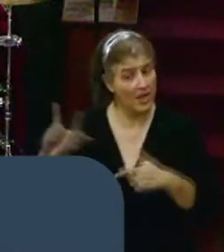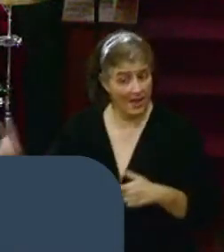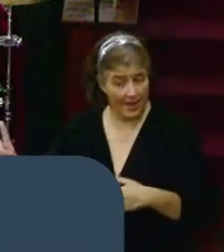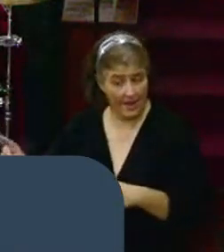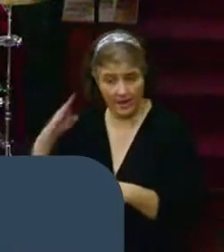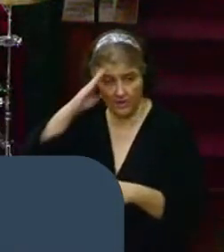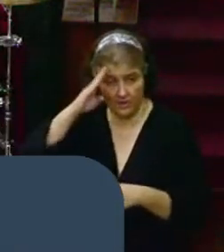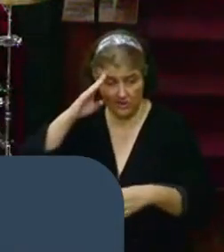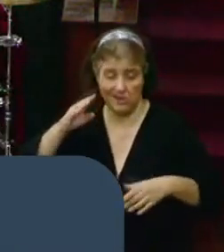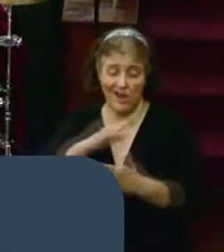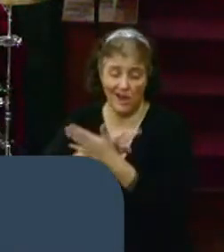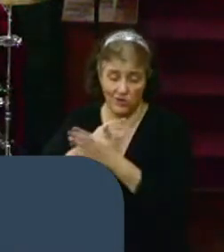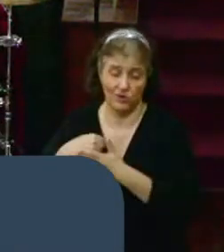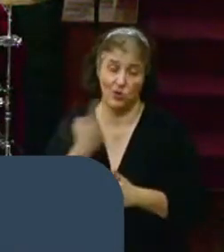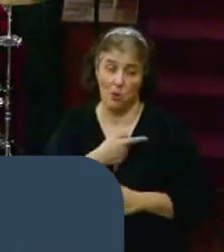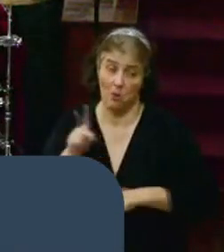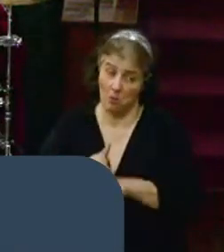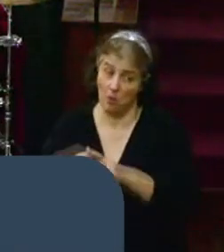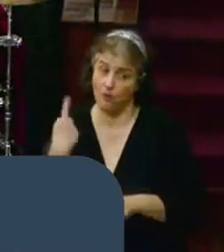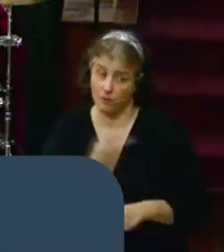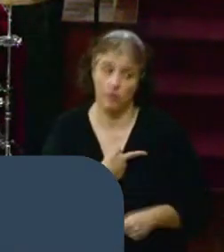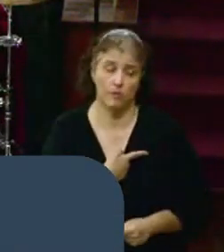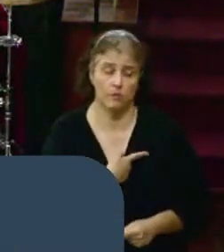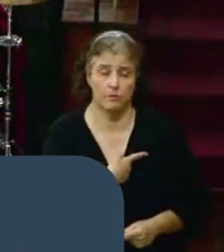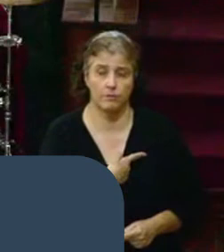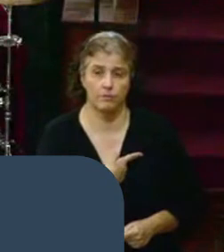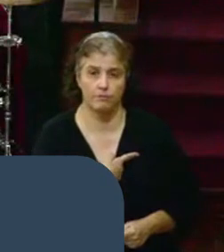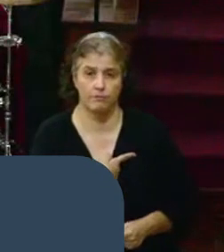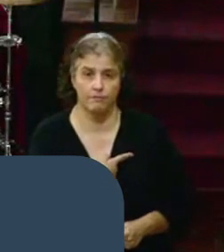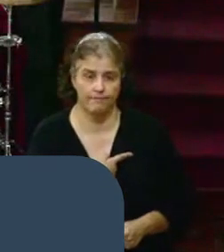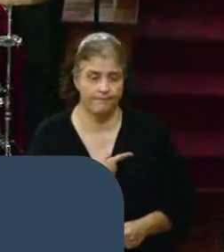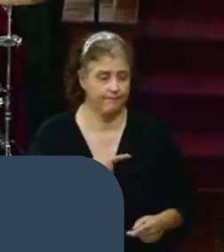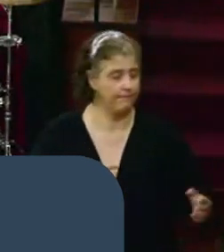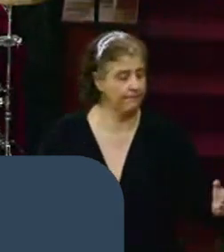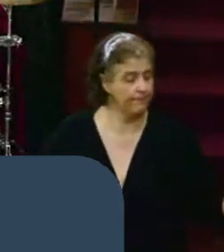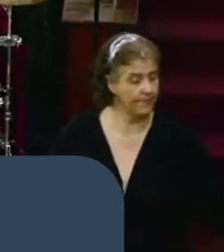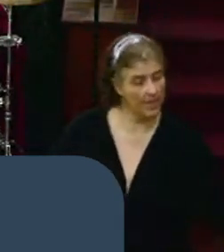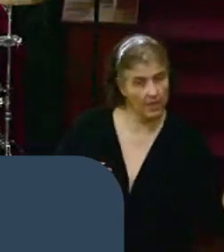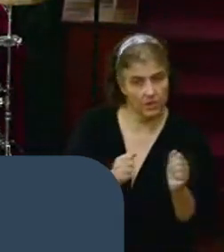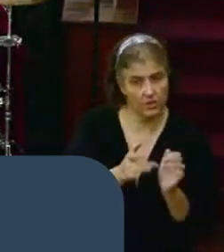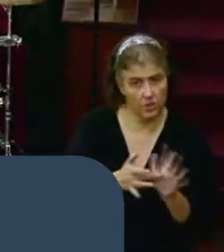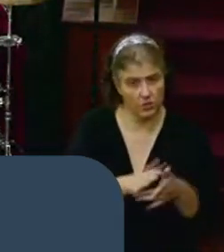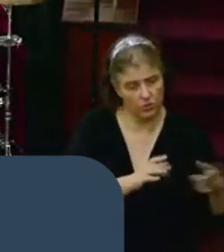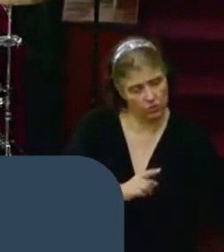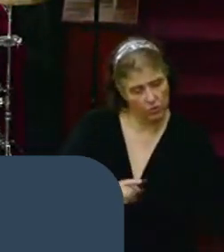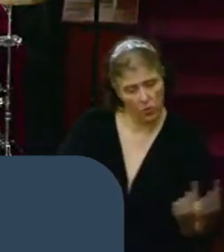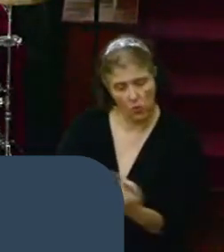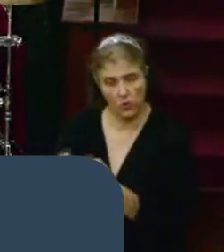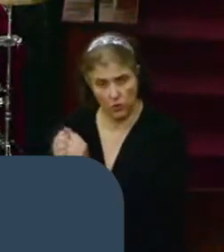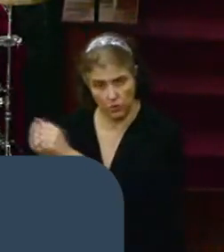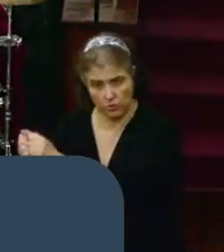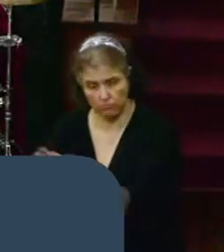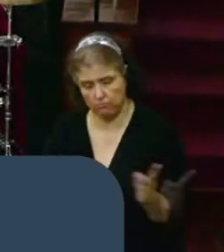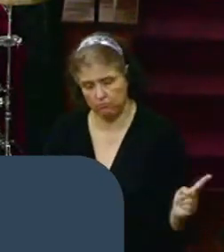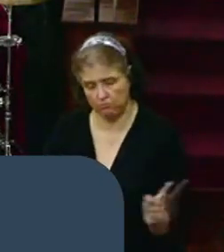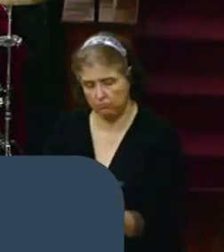nós, ele é digno, Senhor. Mas o centurião, e eu creio que essa convicção que ele teve não é fruto dele mesmo, mas senão